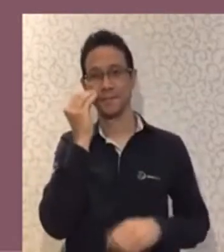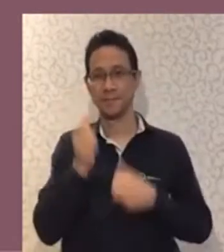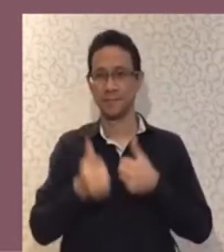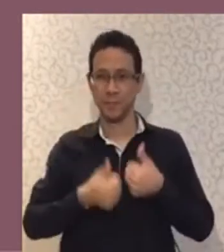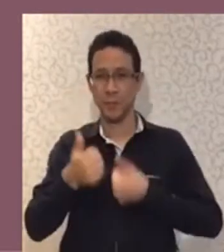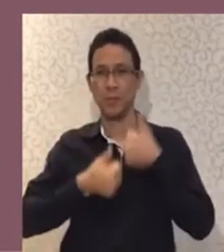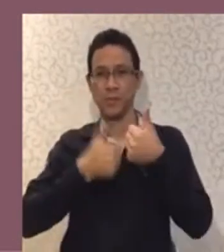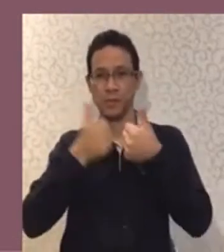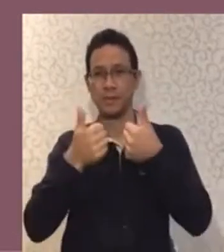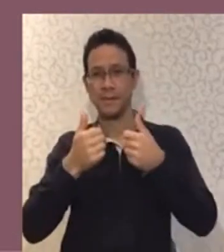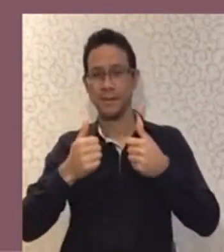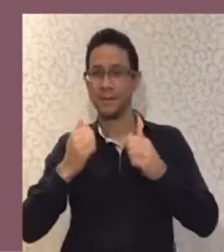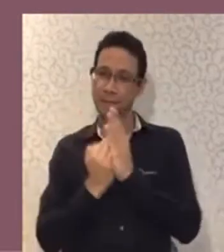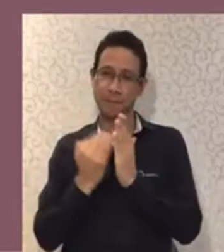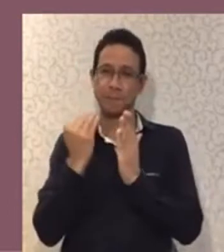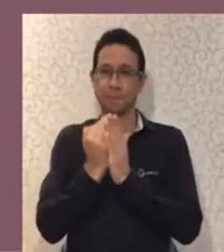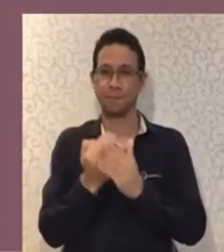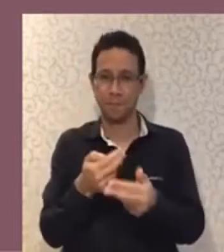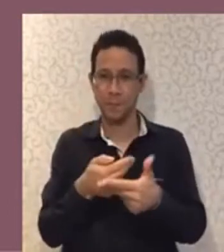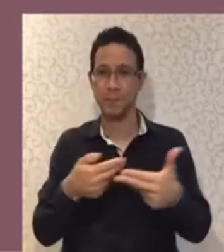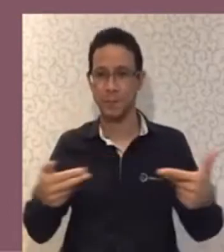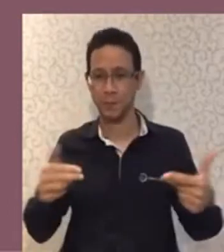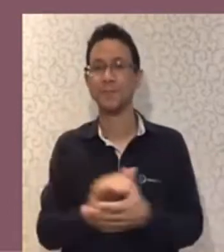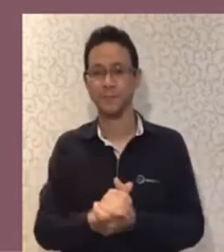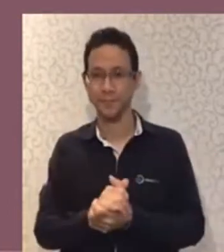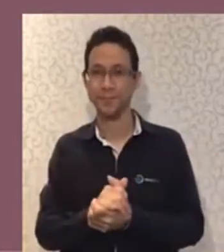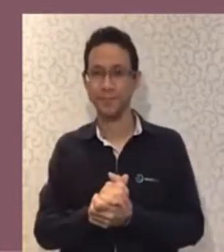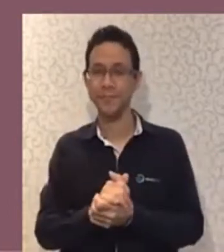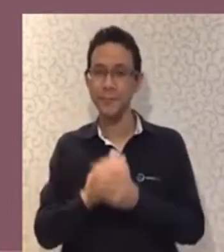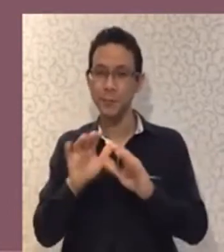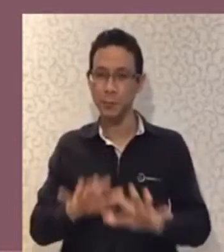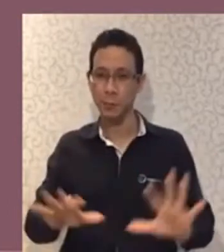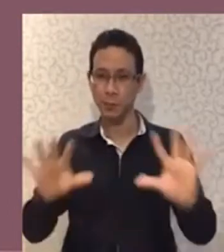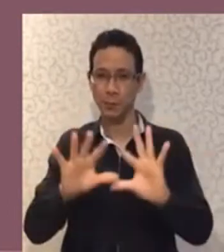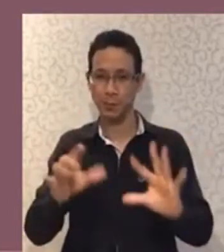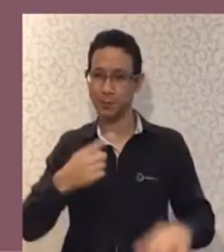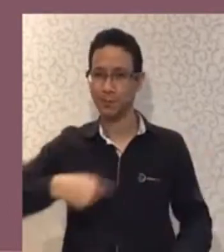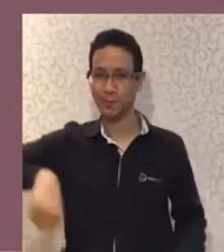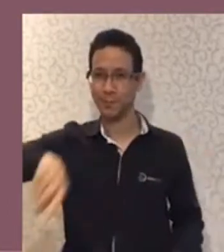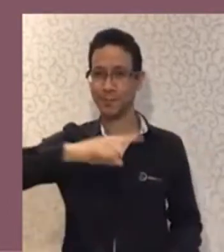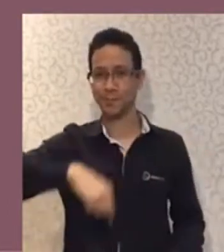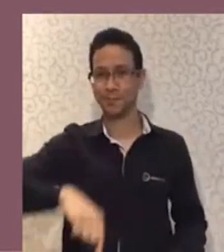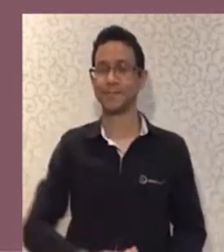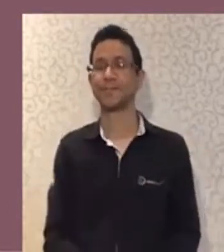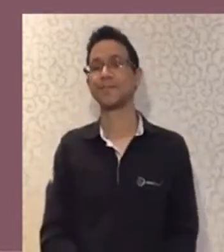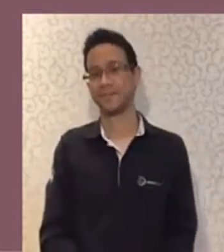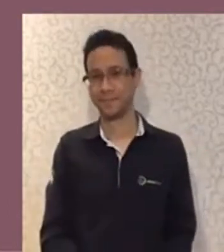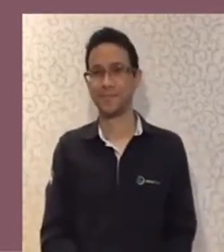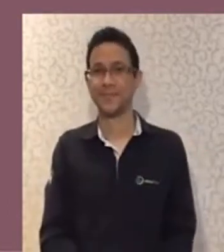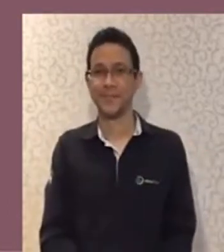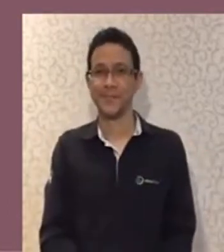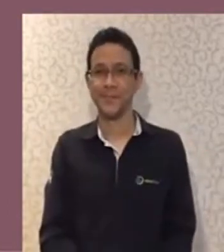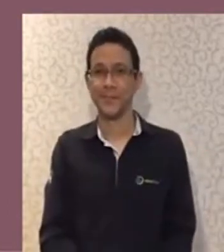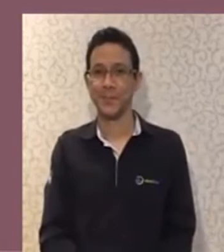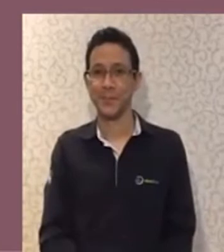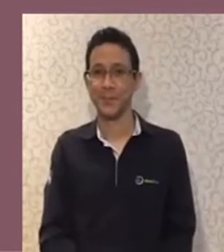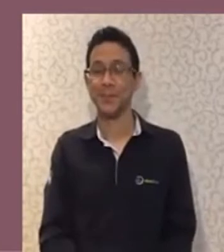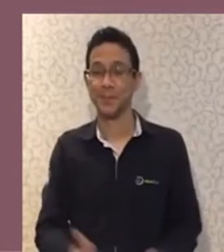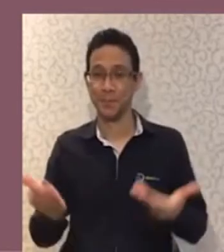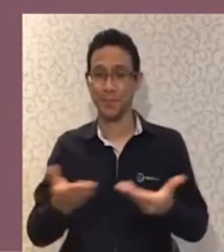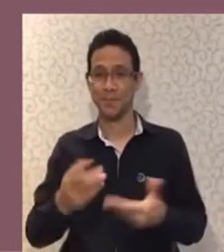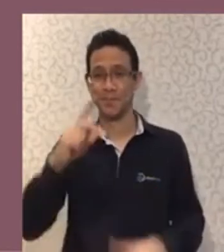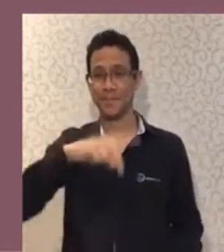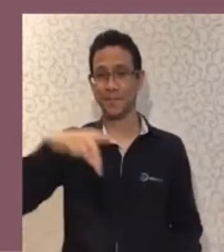as coisas para todos, né? Todos nós. Queria abrir aqui com a professora